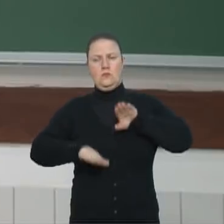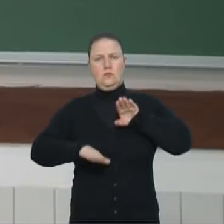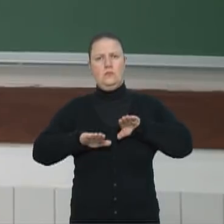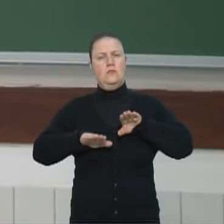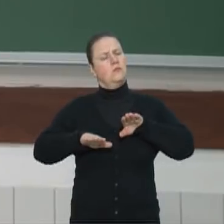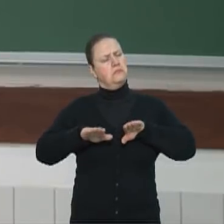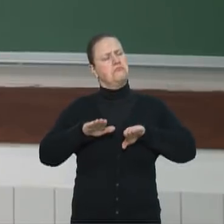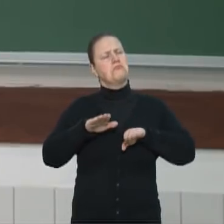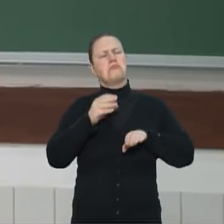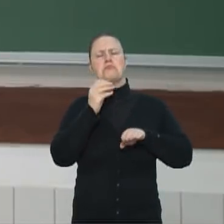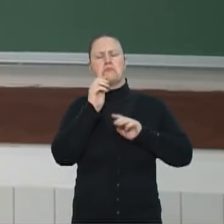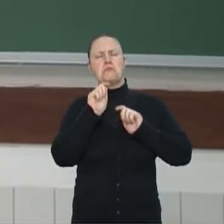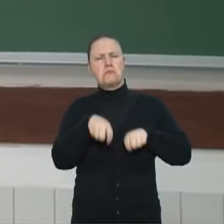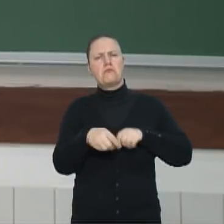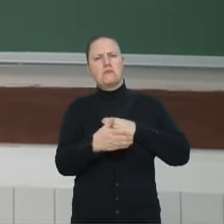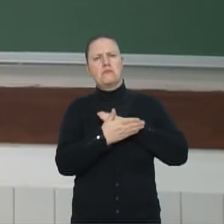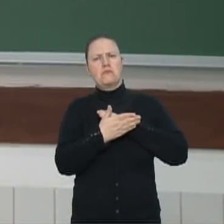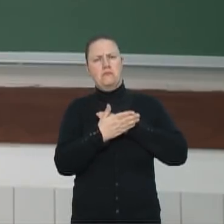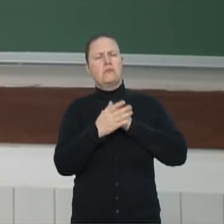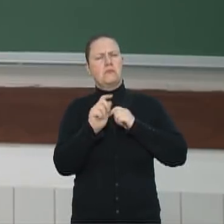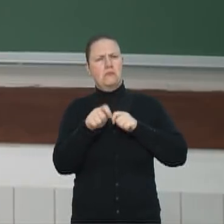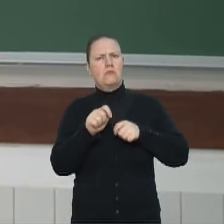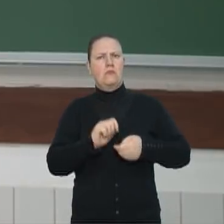mostrar para você quais são esses casos, beleza?